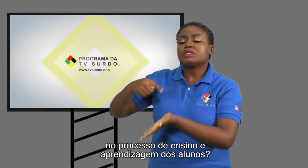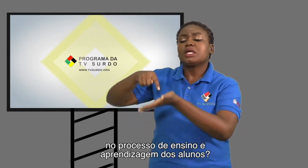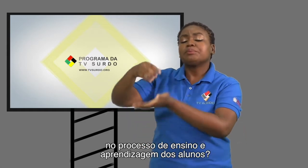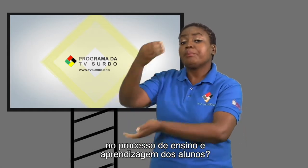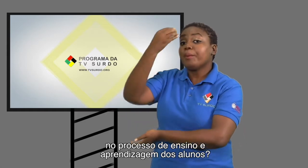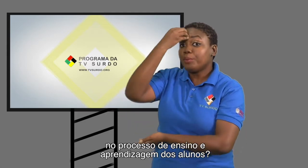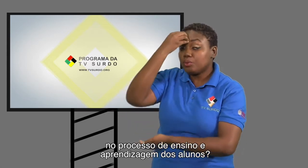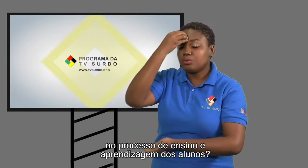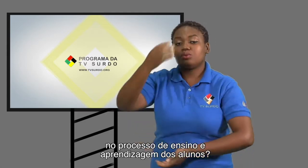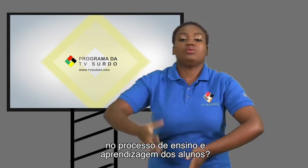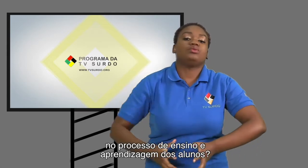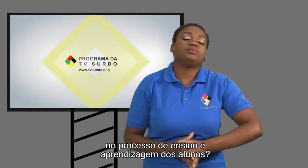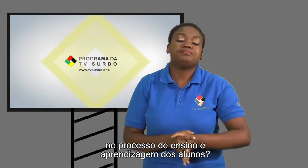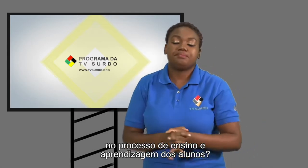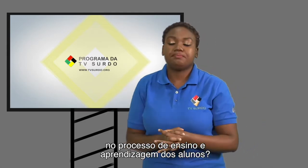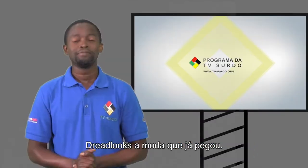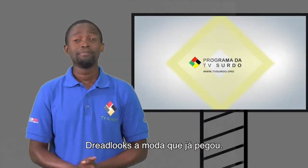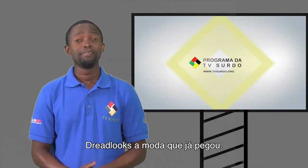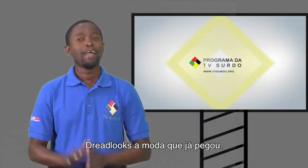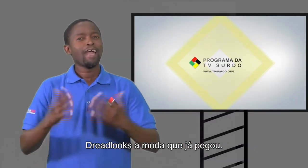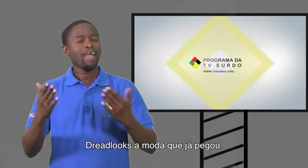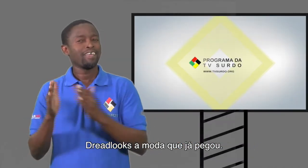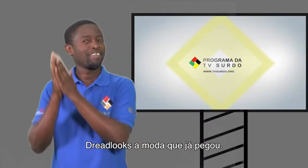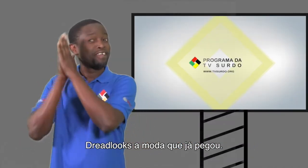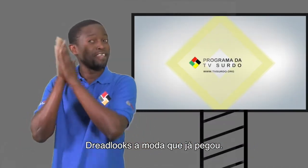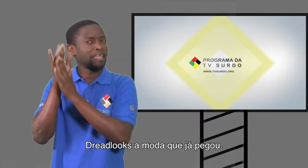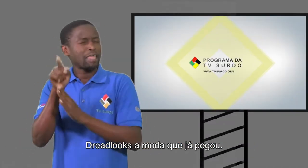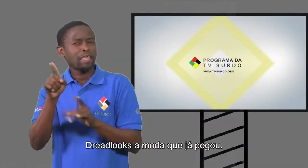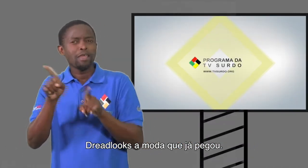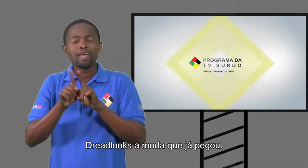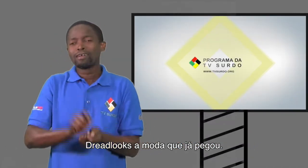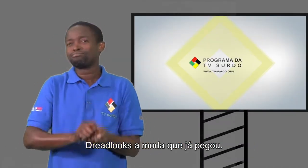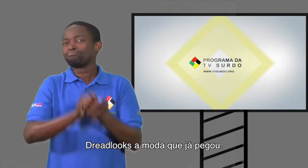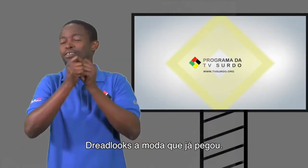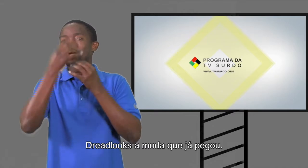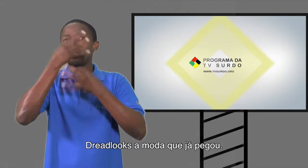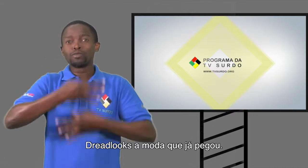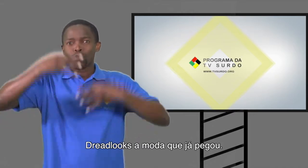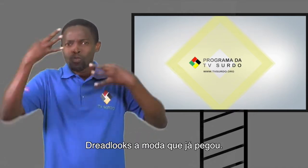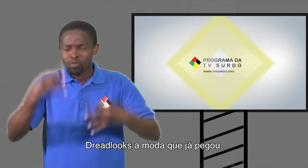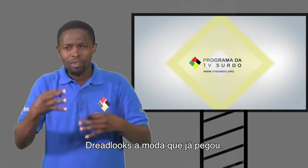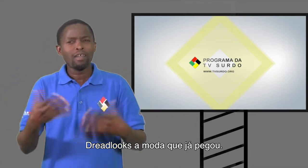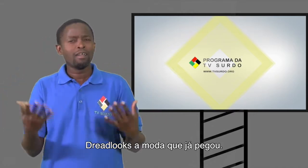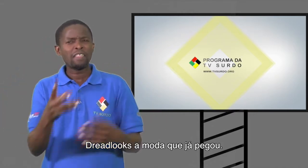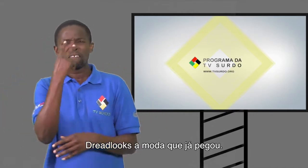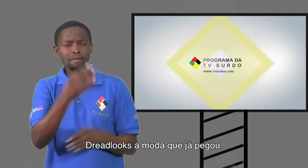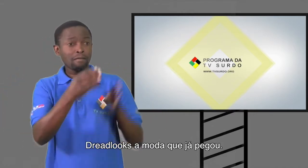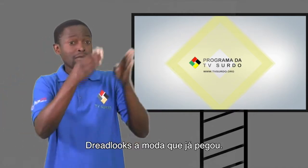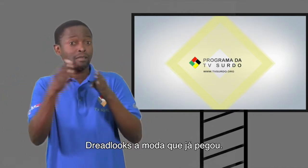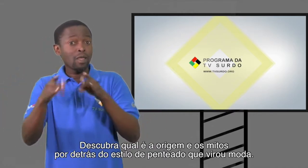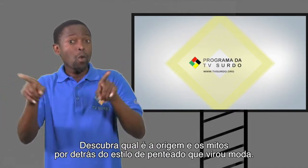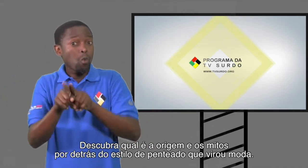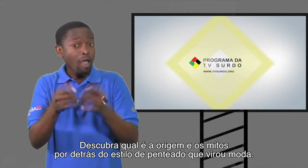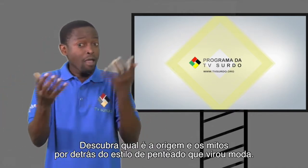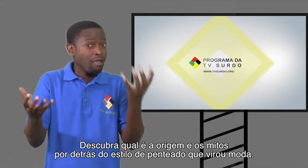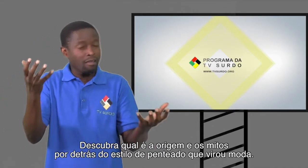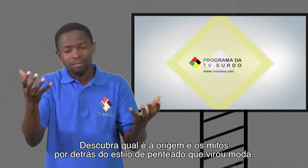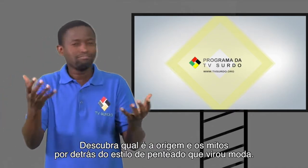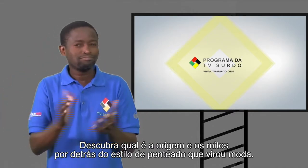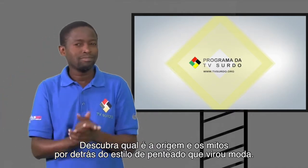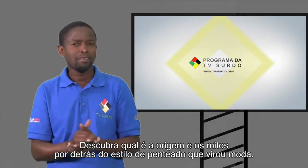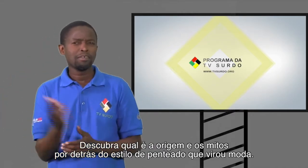processo de ensino-aprendizagem dos alunos? Dreadlux, a moda que já pegou. Descubra